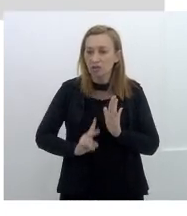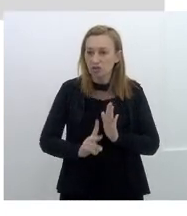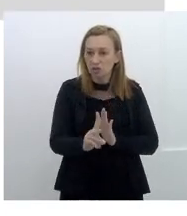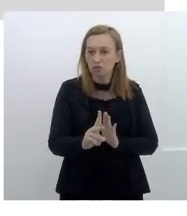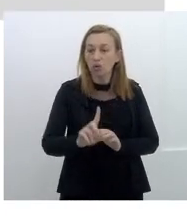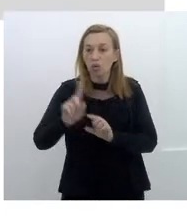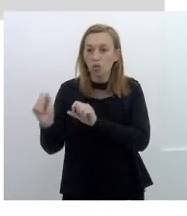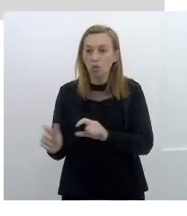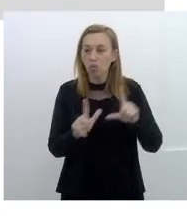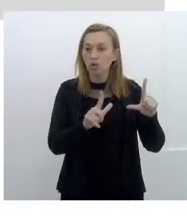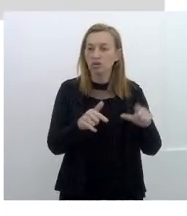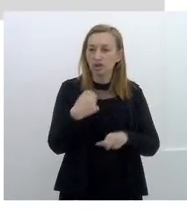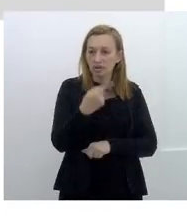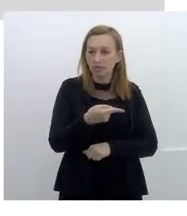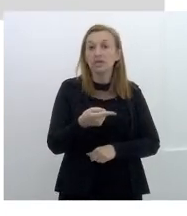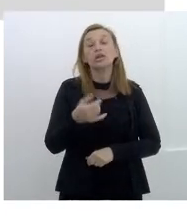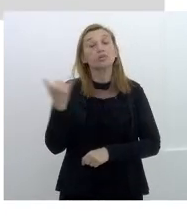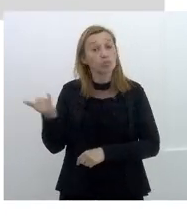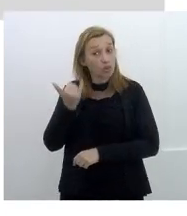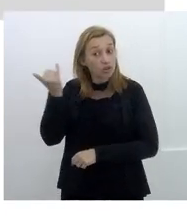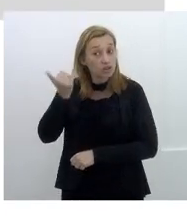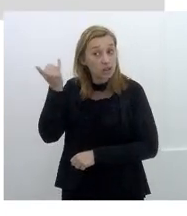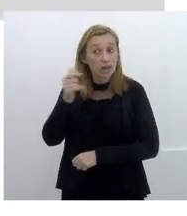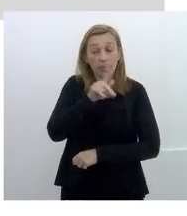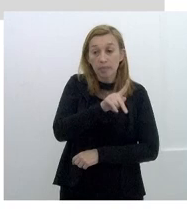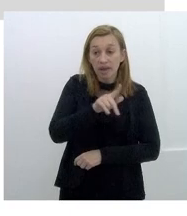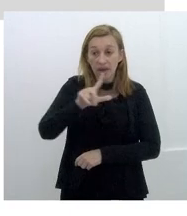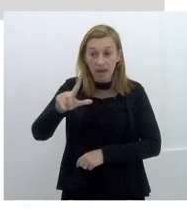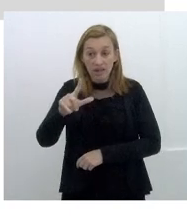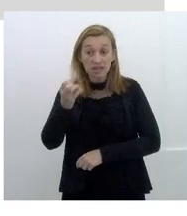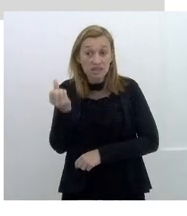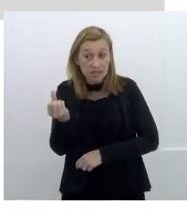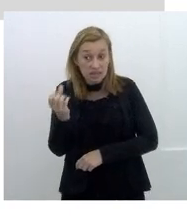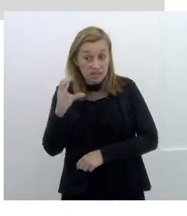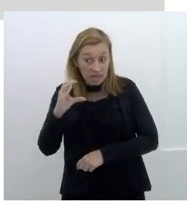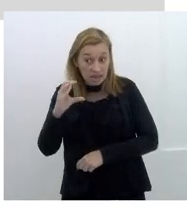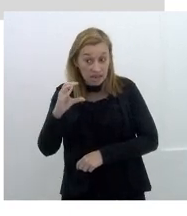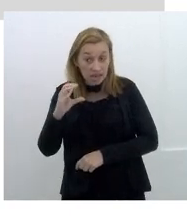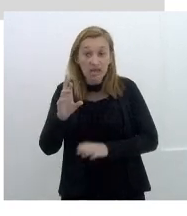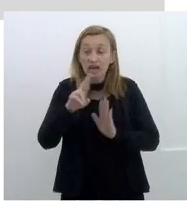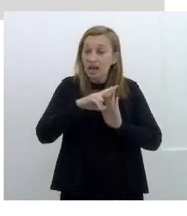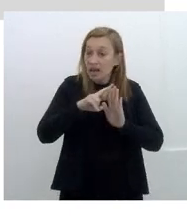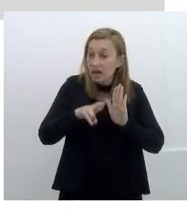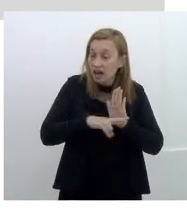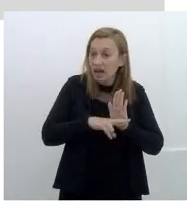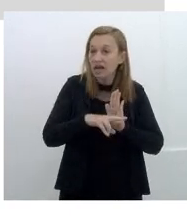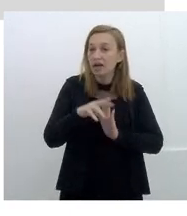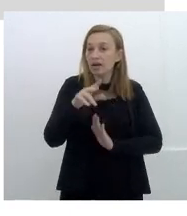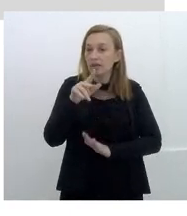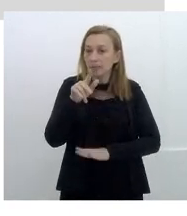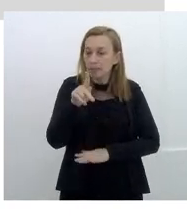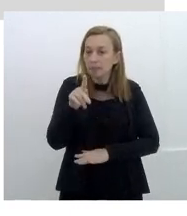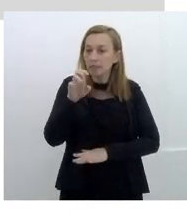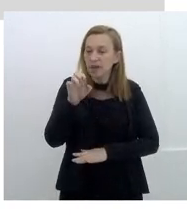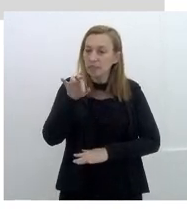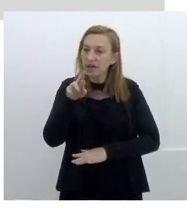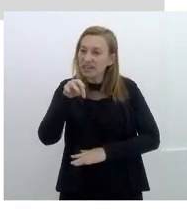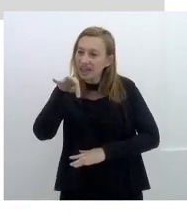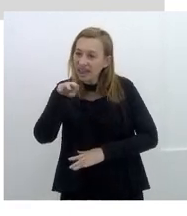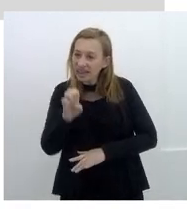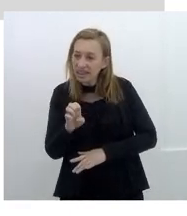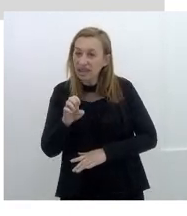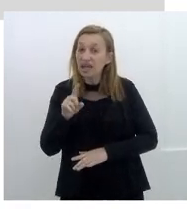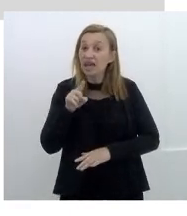alguma coisa importante o PLC são as regras prevalentes são para aqueles que vão